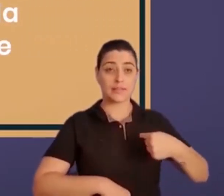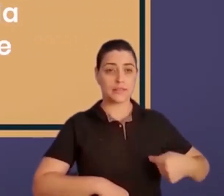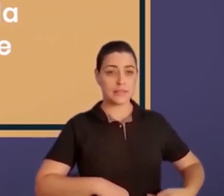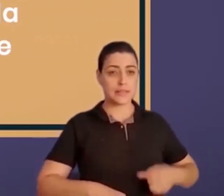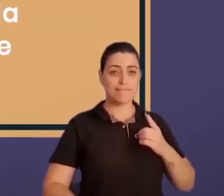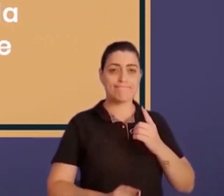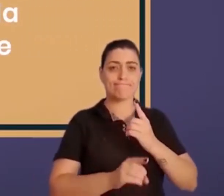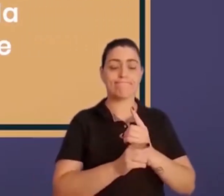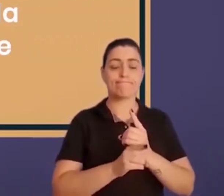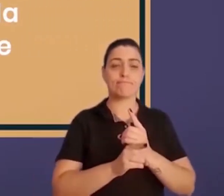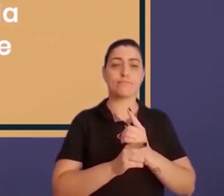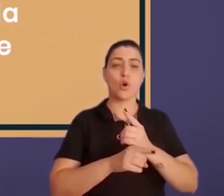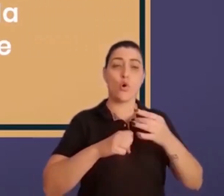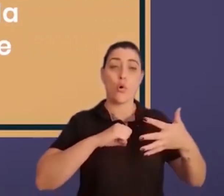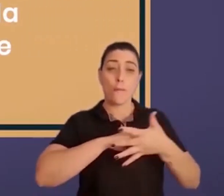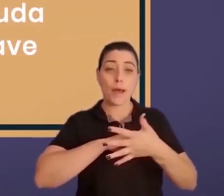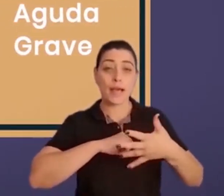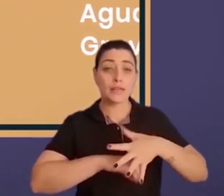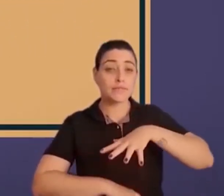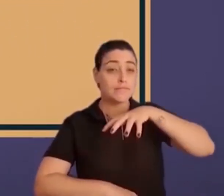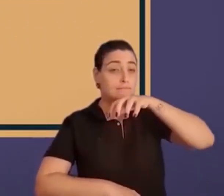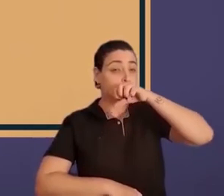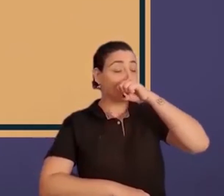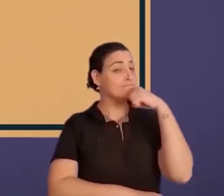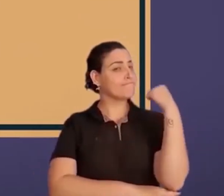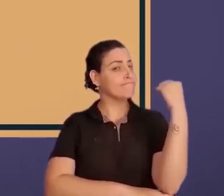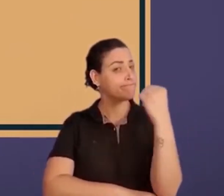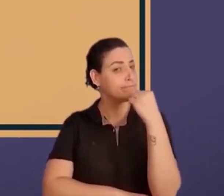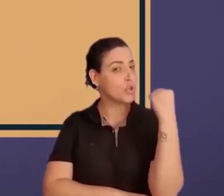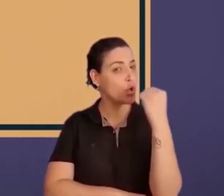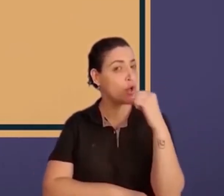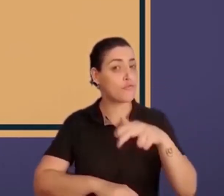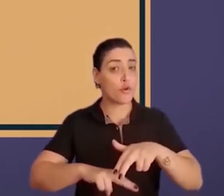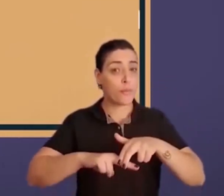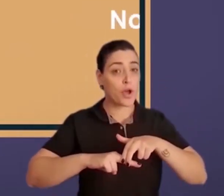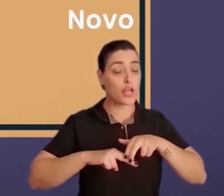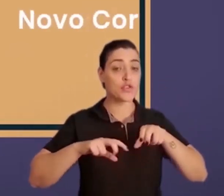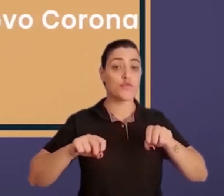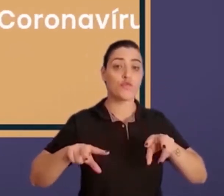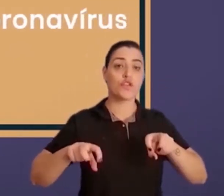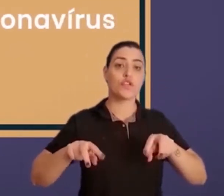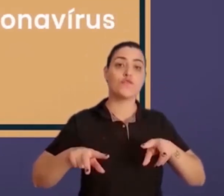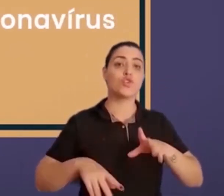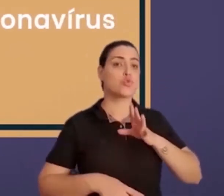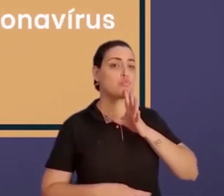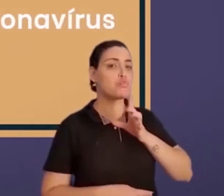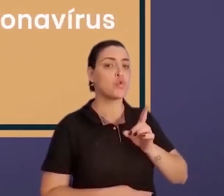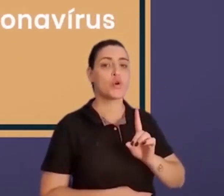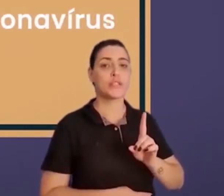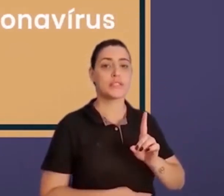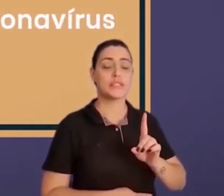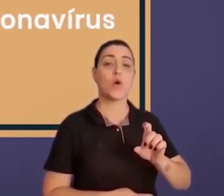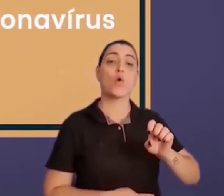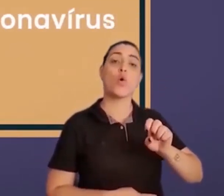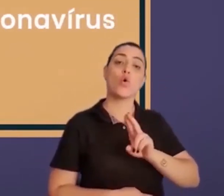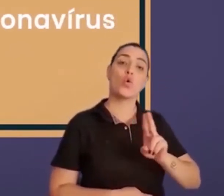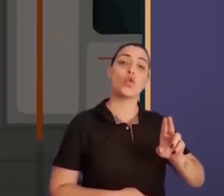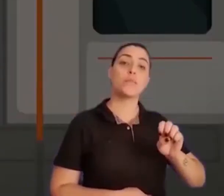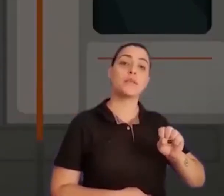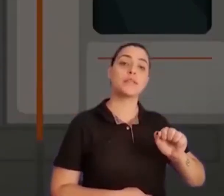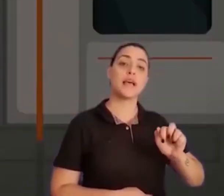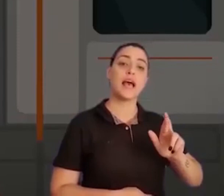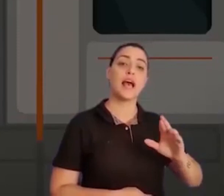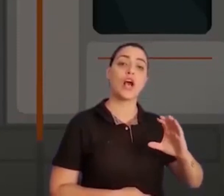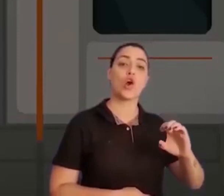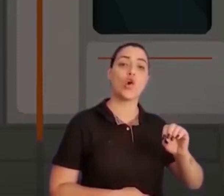respiratória aguda grave, causada por um vírus até então desconhecido, o SARS-CoV-2, ou simplesmente o novo